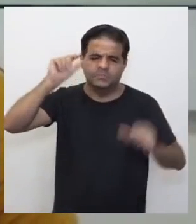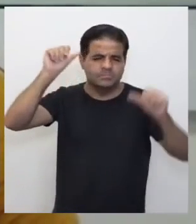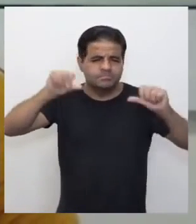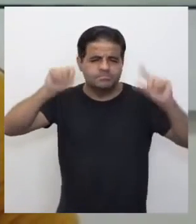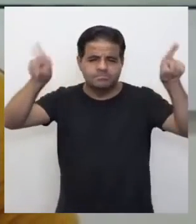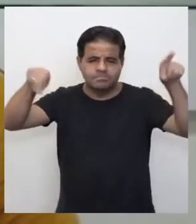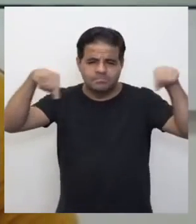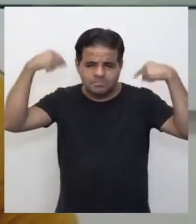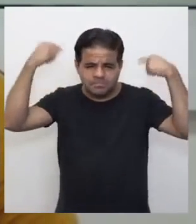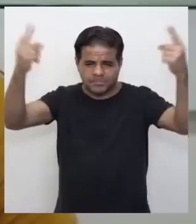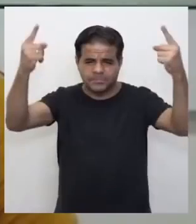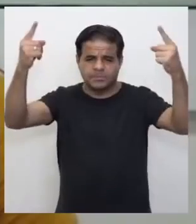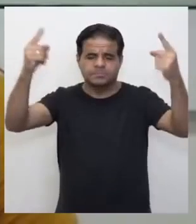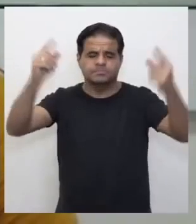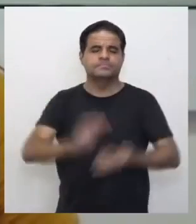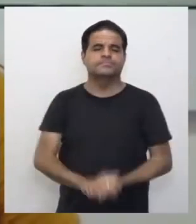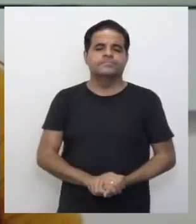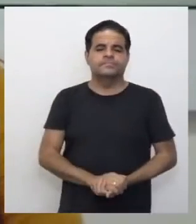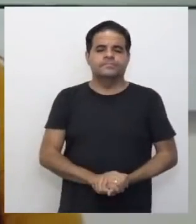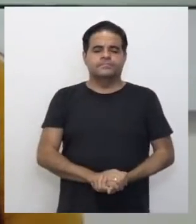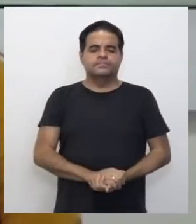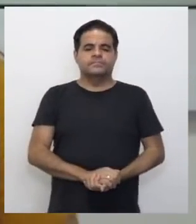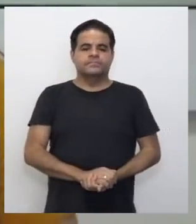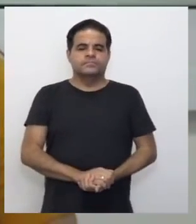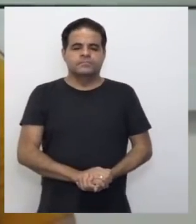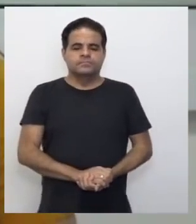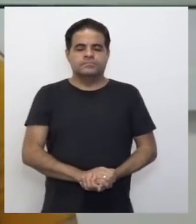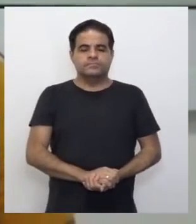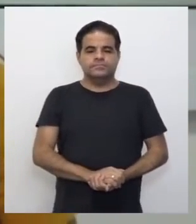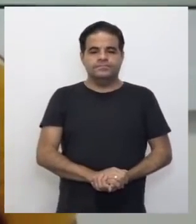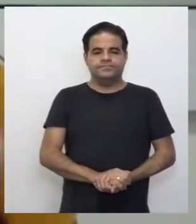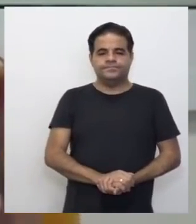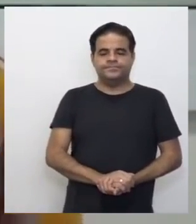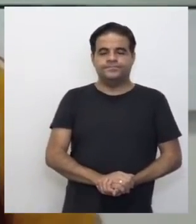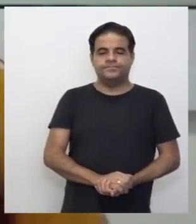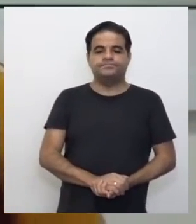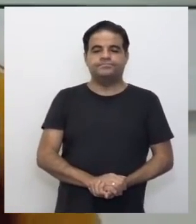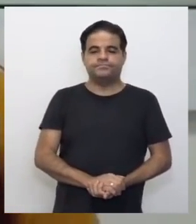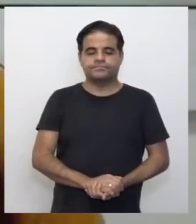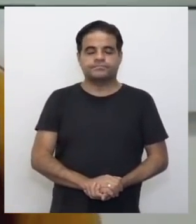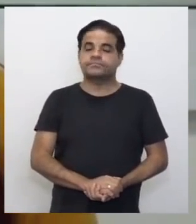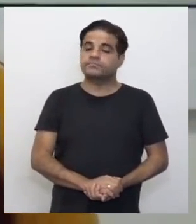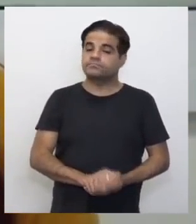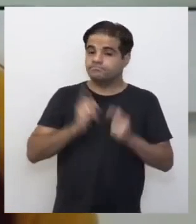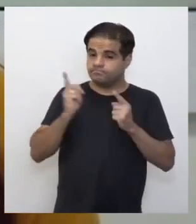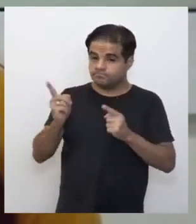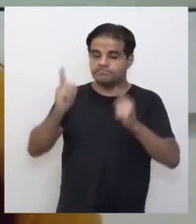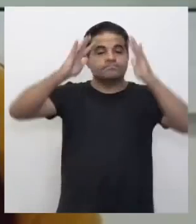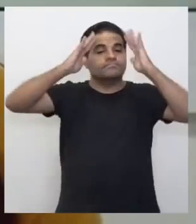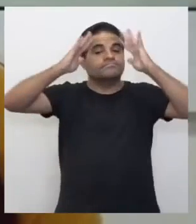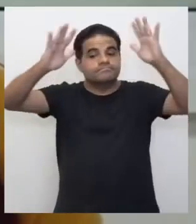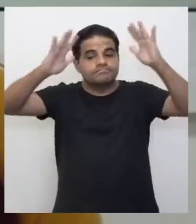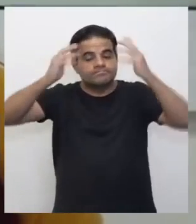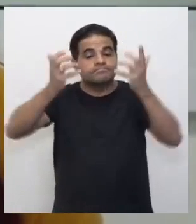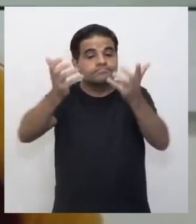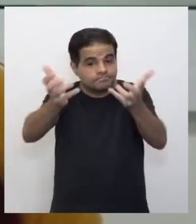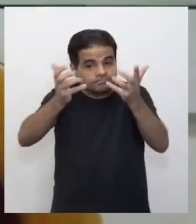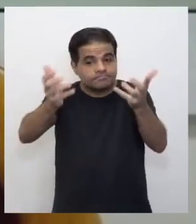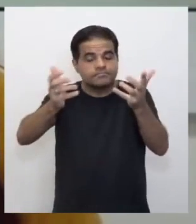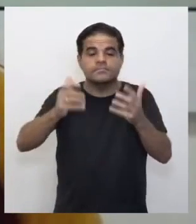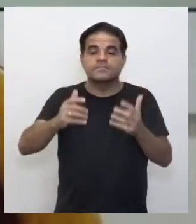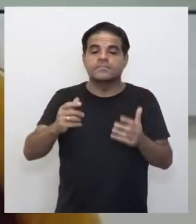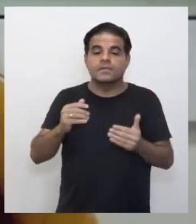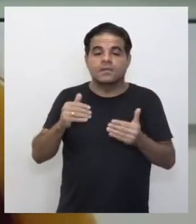mais fortes, né? E aí, então, com essa reflexão, é que eu gostaria de